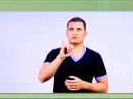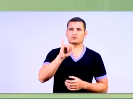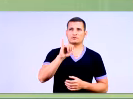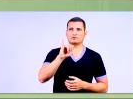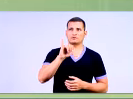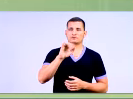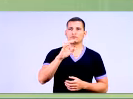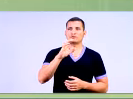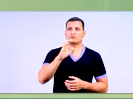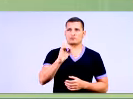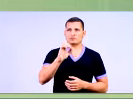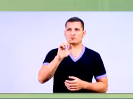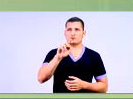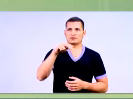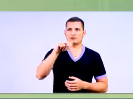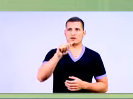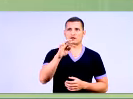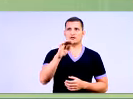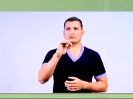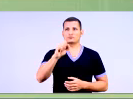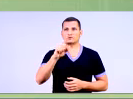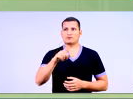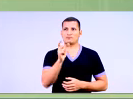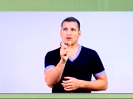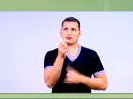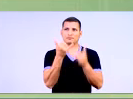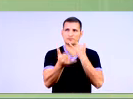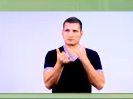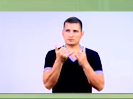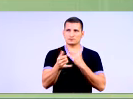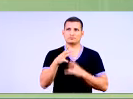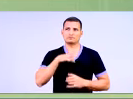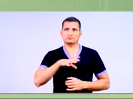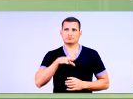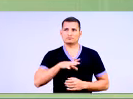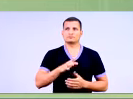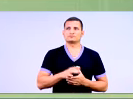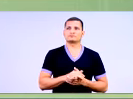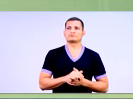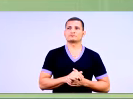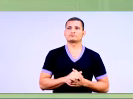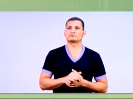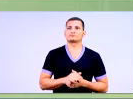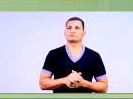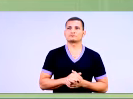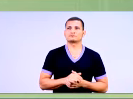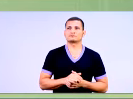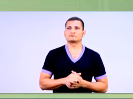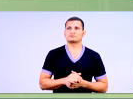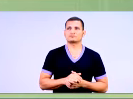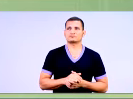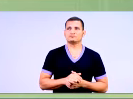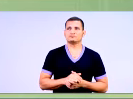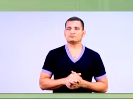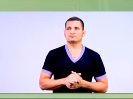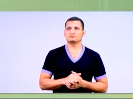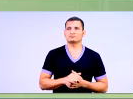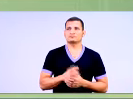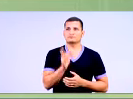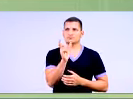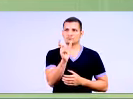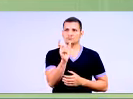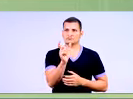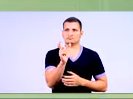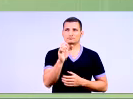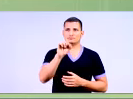Engineer, Computer Science, Software Engineer, engenharia de software. A gente vê que a palavra